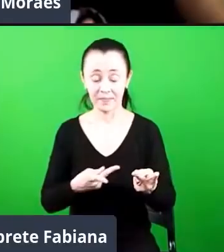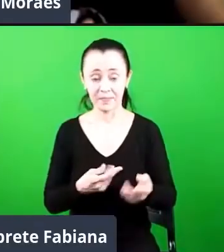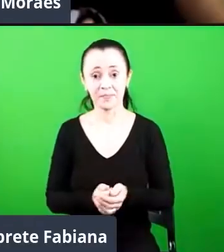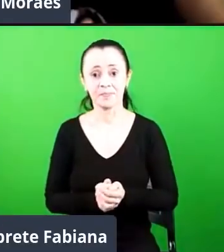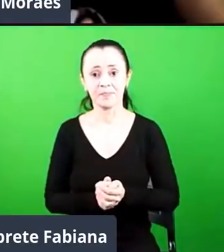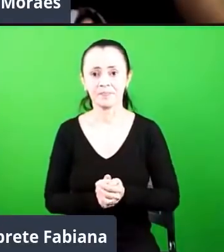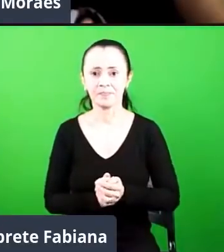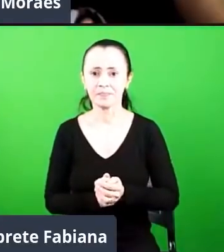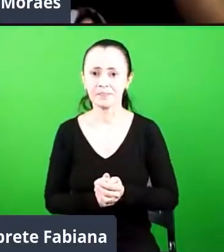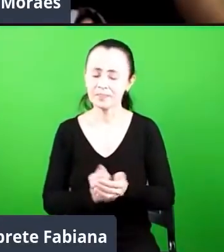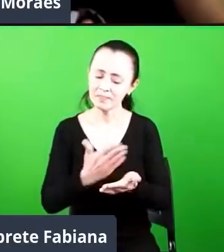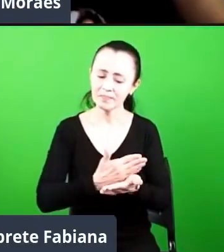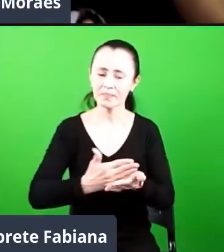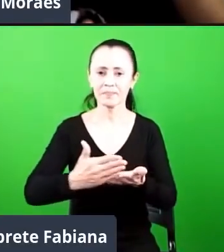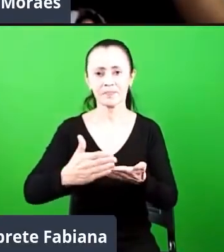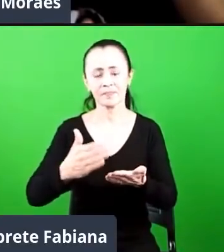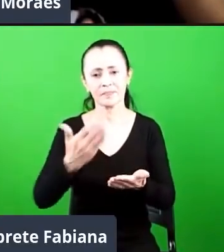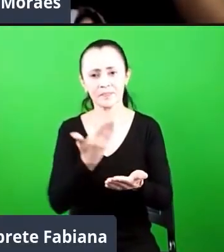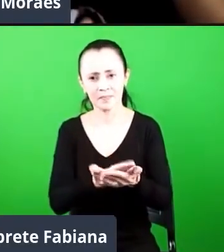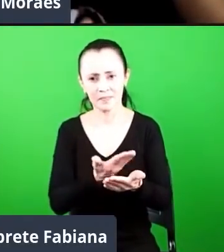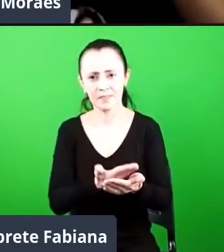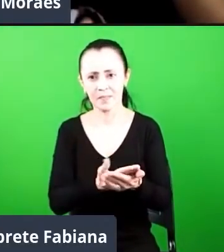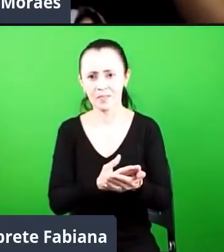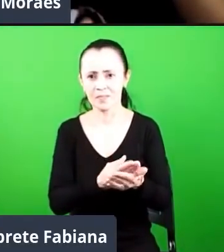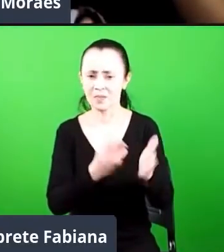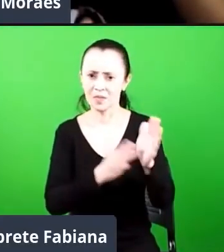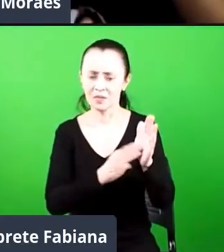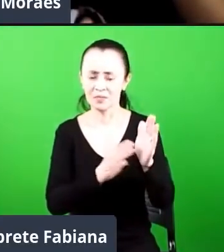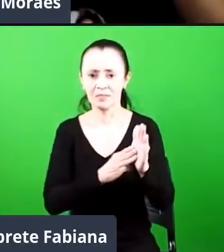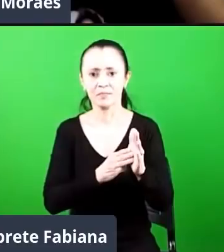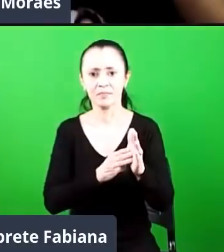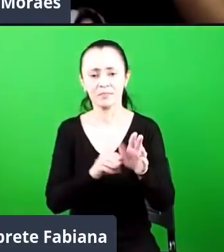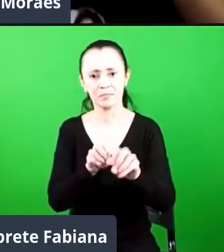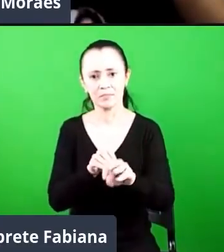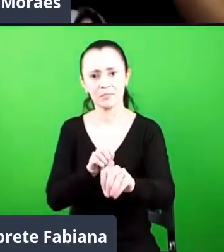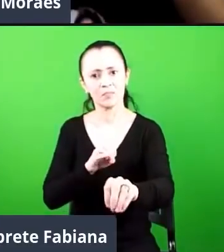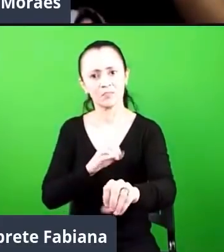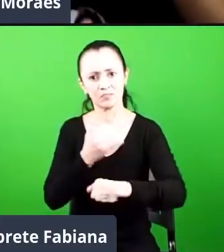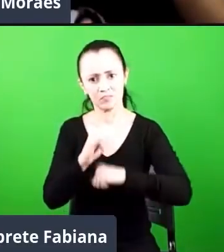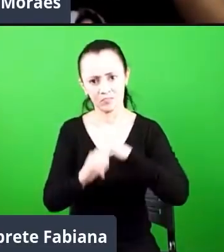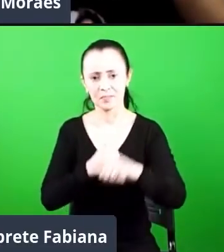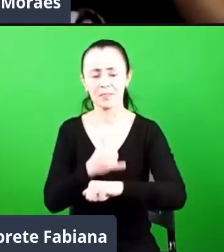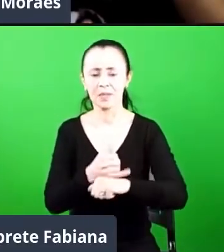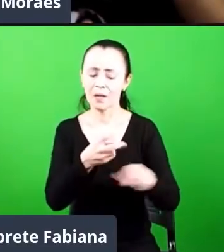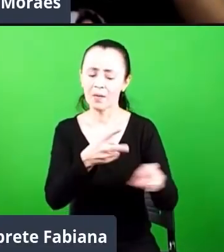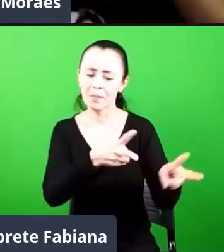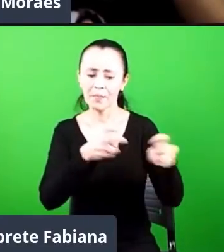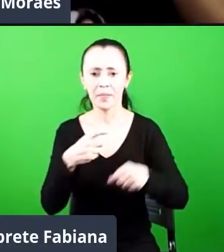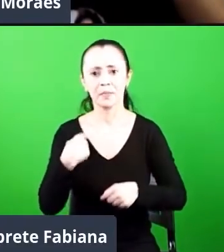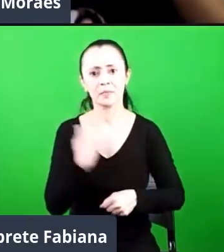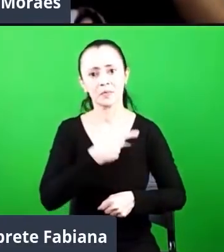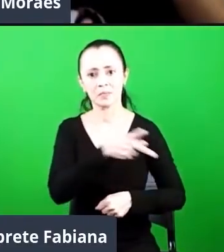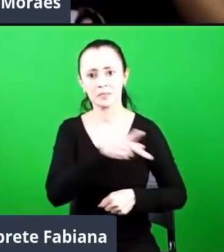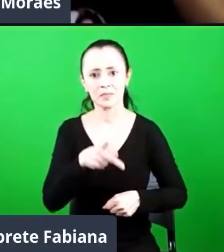o início das aulas acontecendo através da metodologia online, percebe-se que nós, professores, tivemos que nos